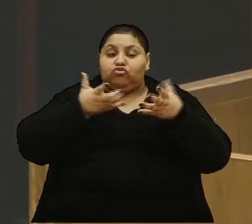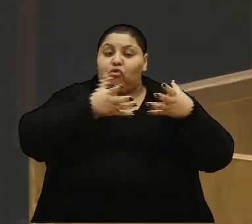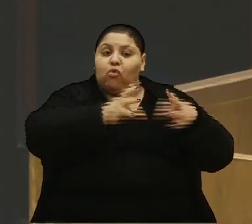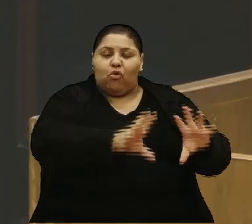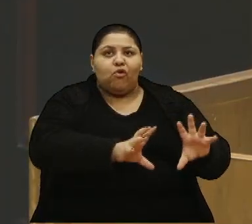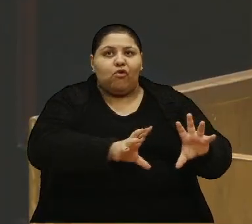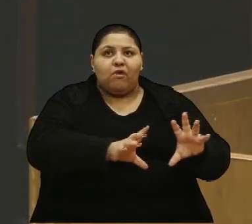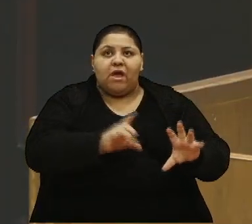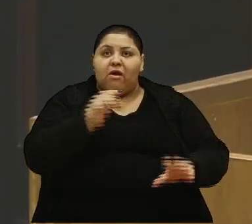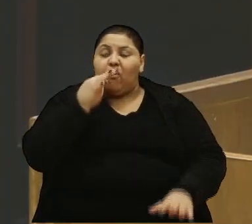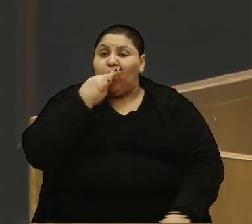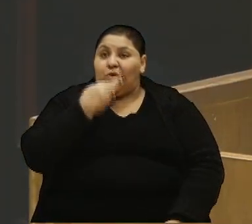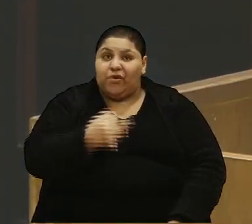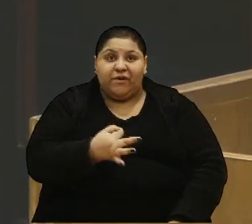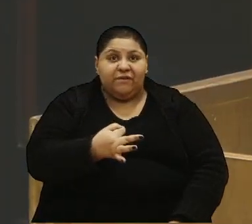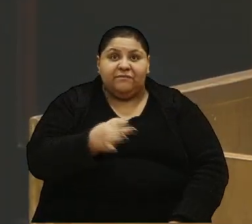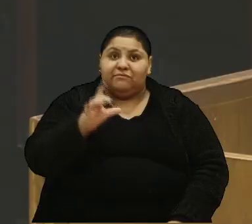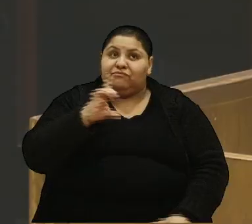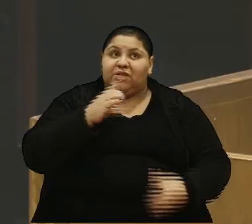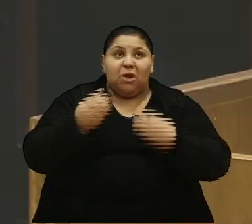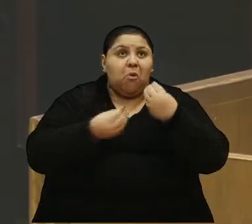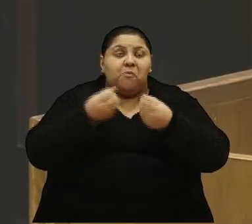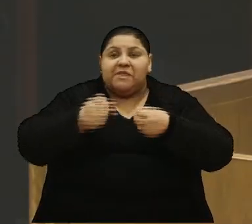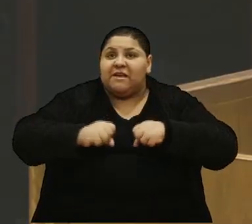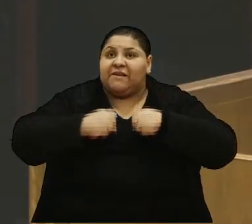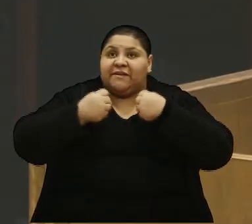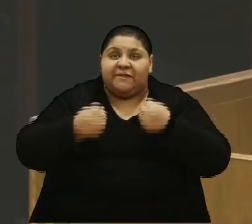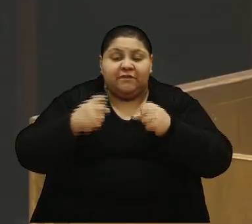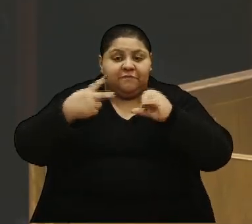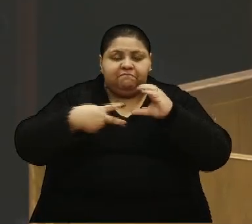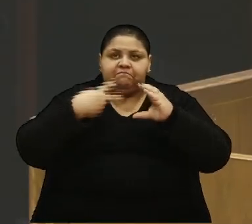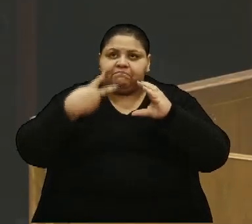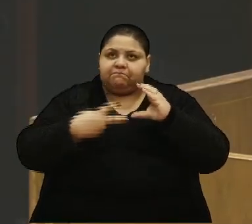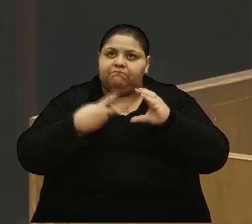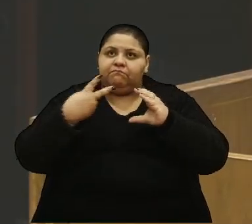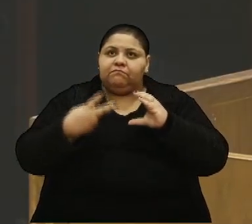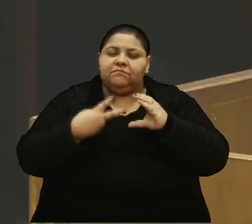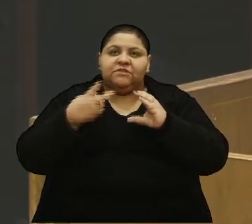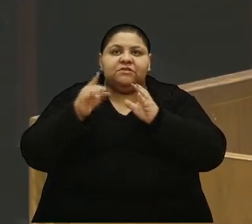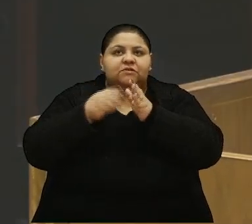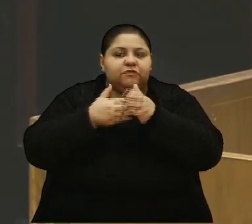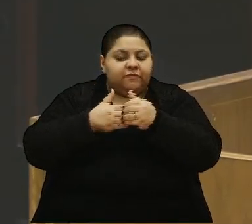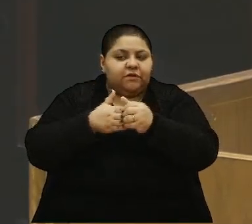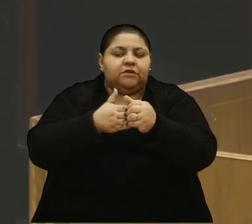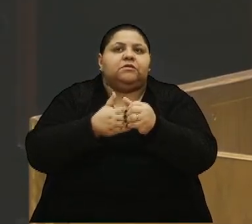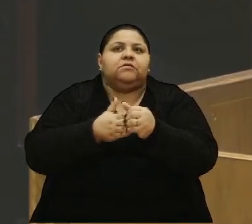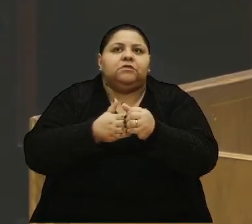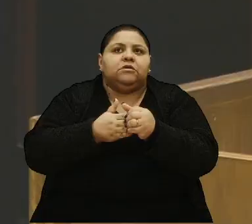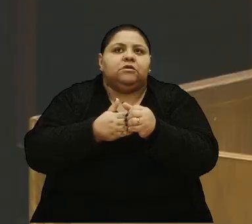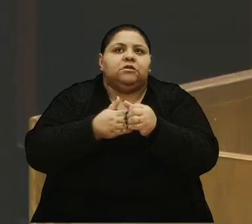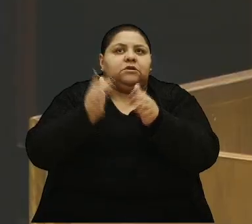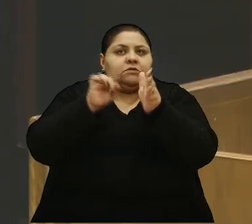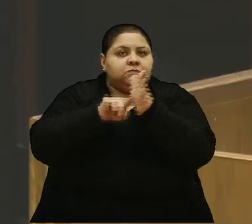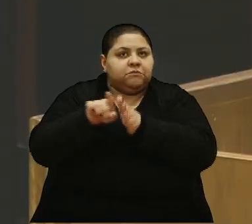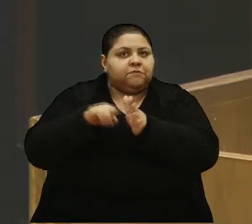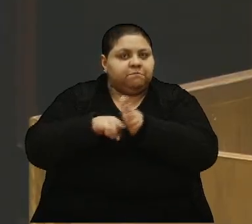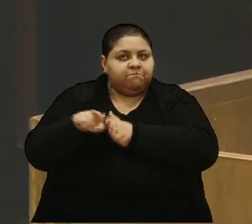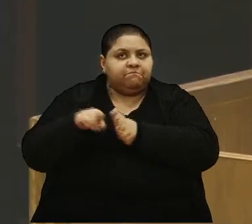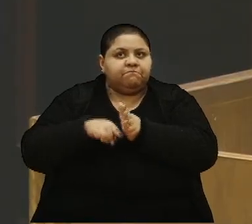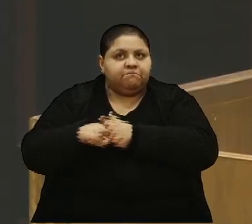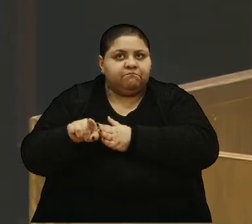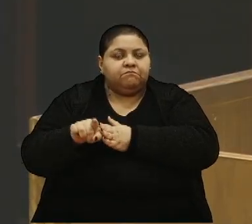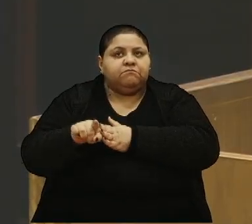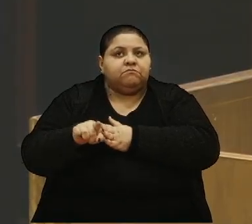É bárbaro, é desumano e a Câmara de Vereadores vai acompanhar a investigação e